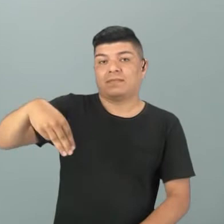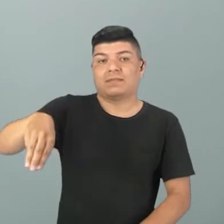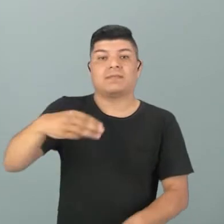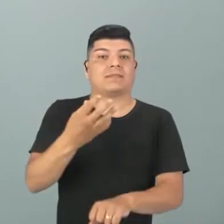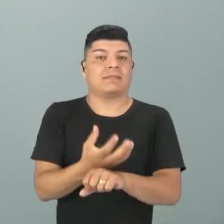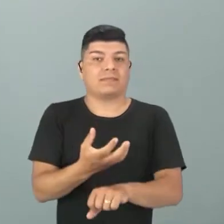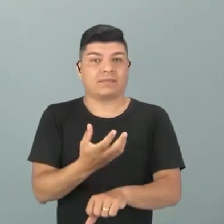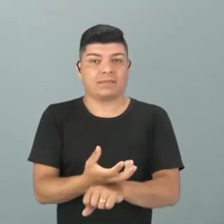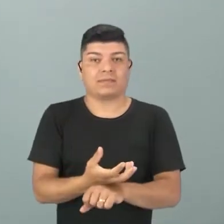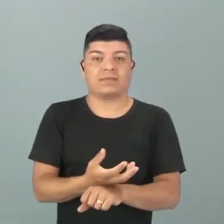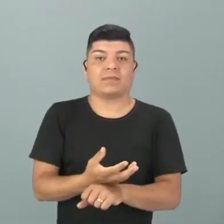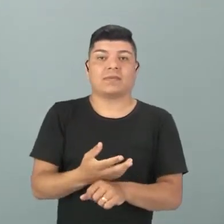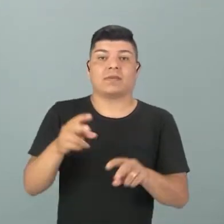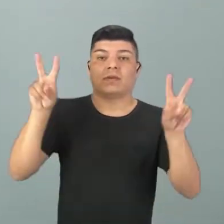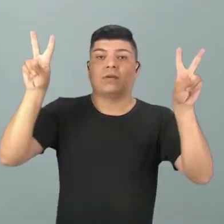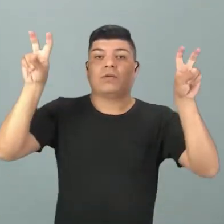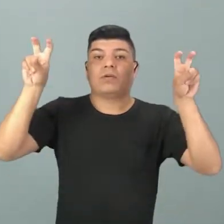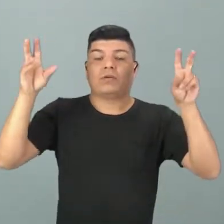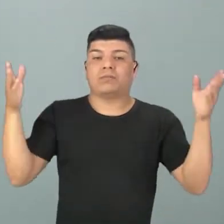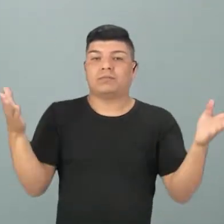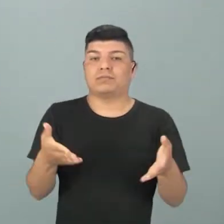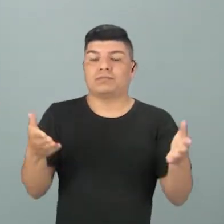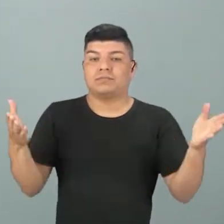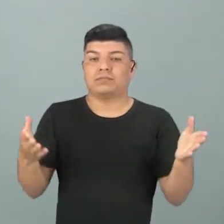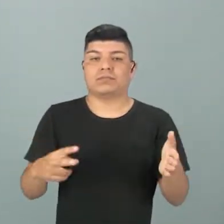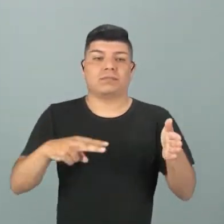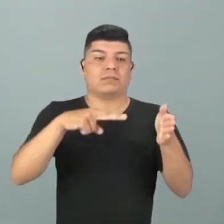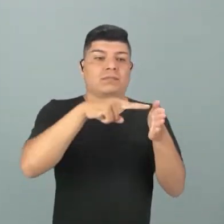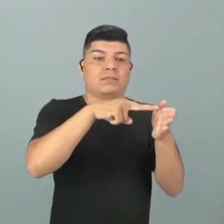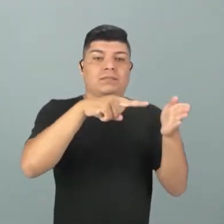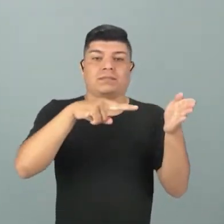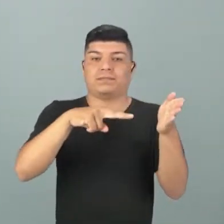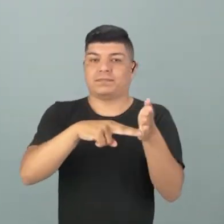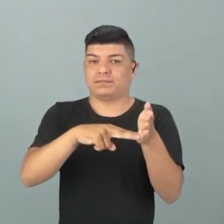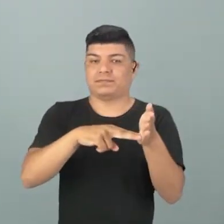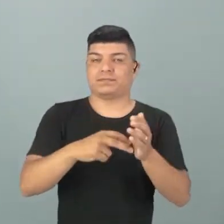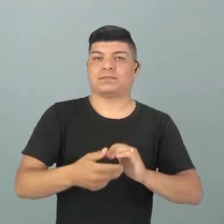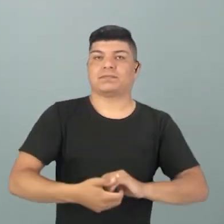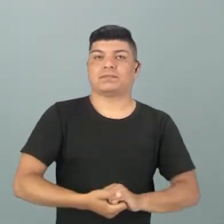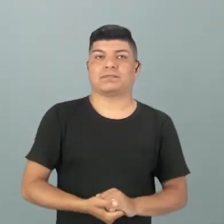sobre volume de prismas, então acompanhe comigo aí na sua tela.